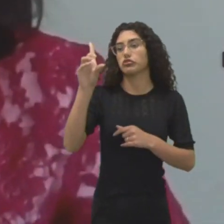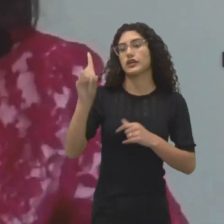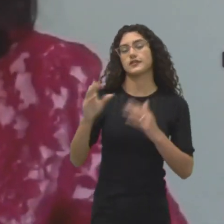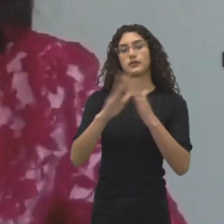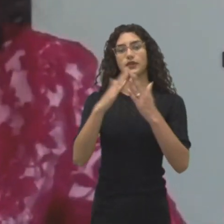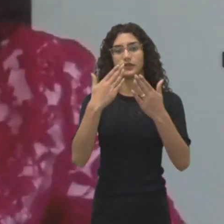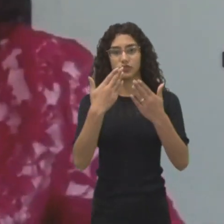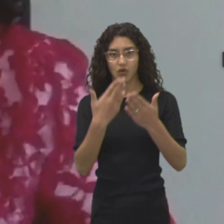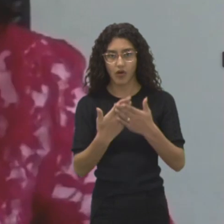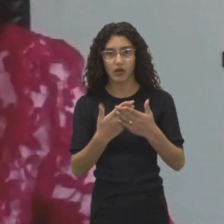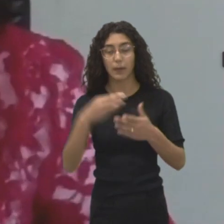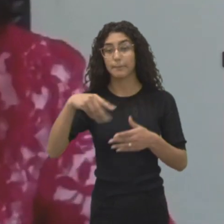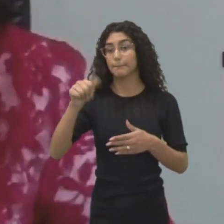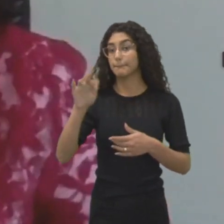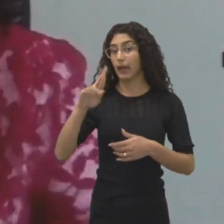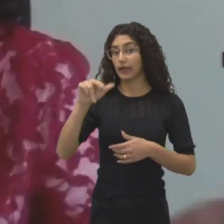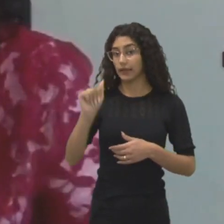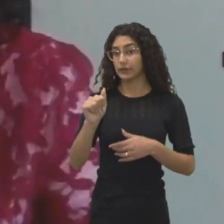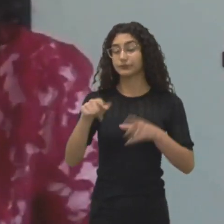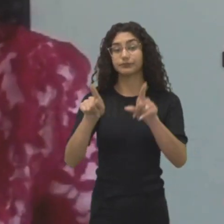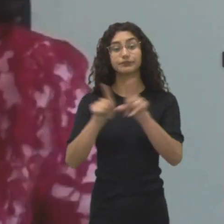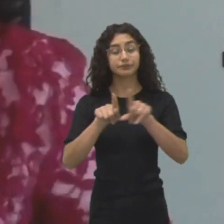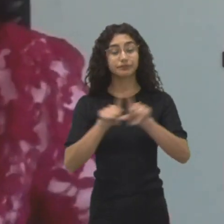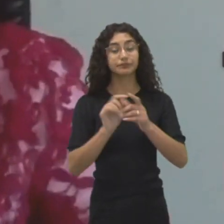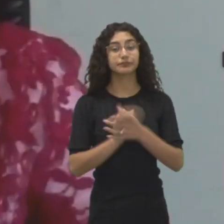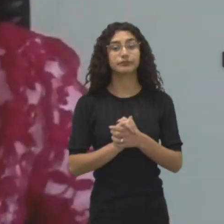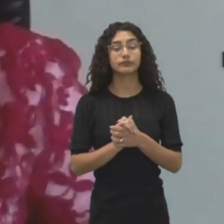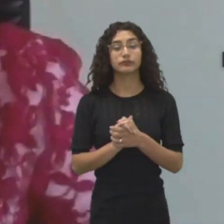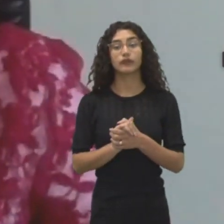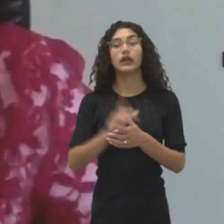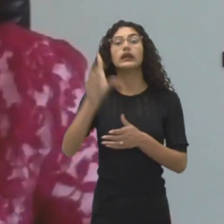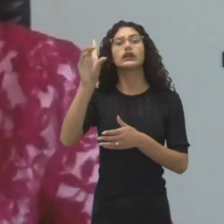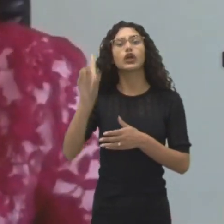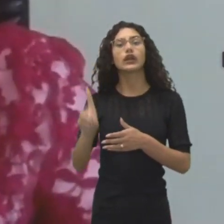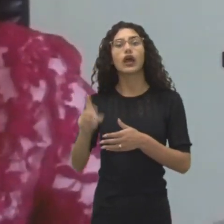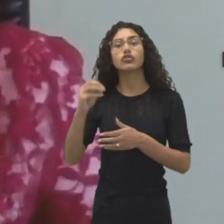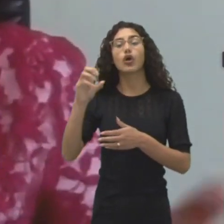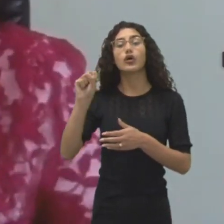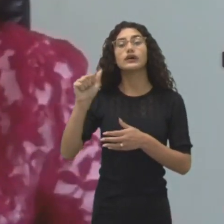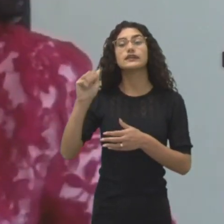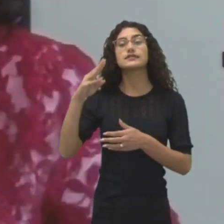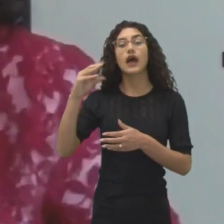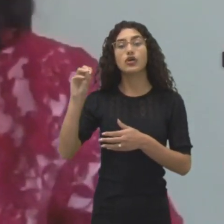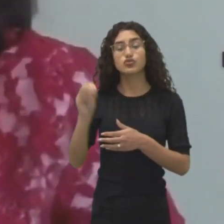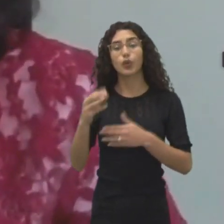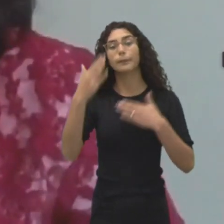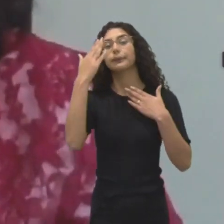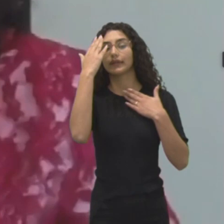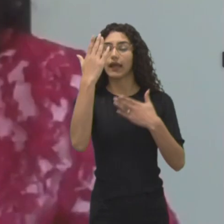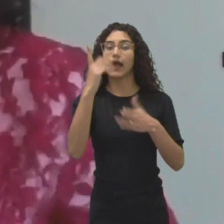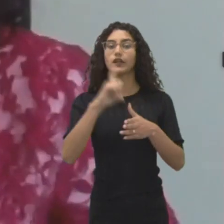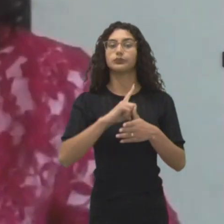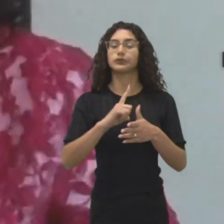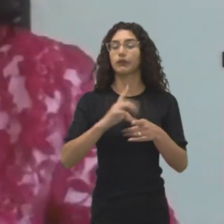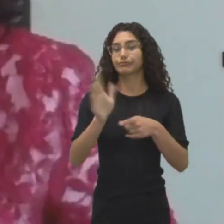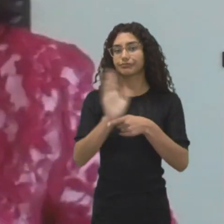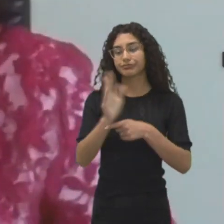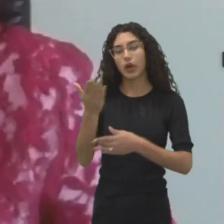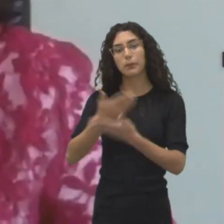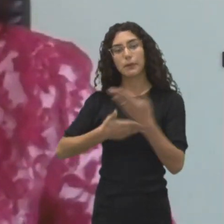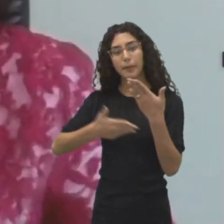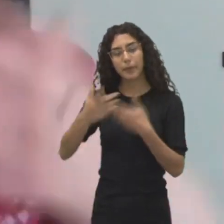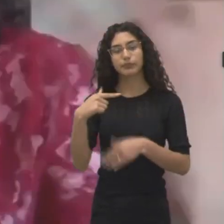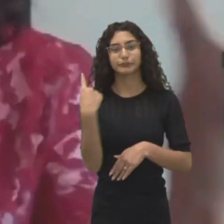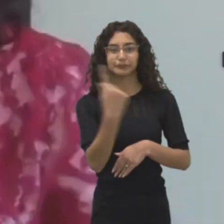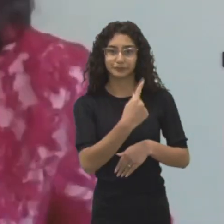Augusta Siqueira. Maria Augusta Siqueira fica na diretoria de Osasco. Muito obrigada por vocês socializarem o vídeo